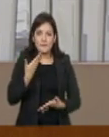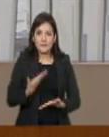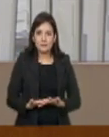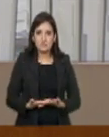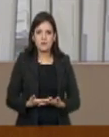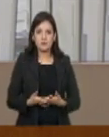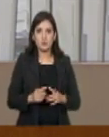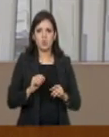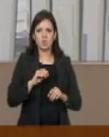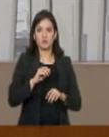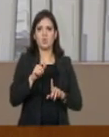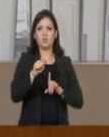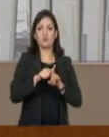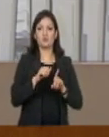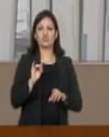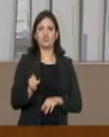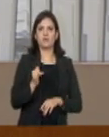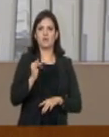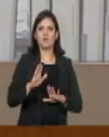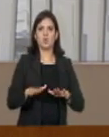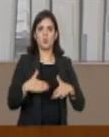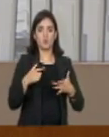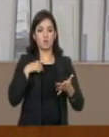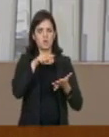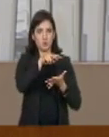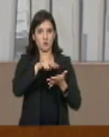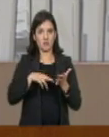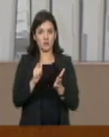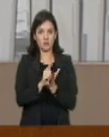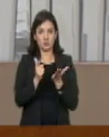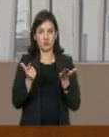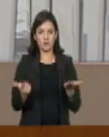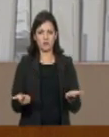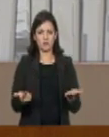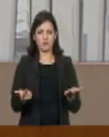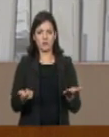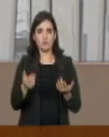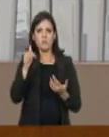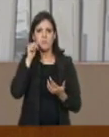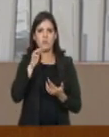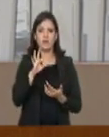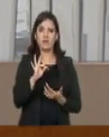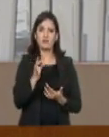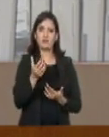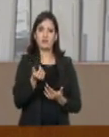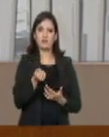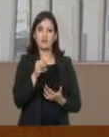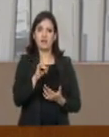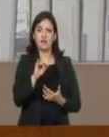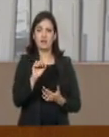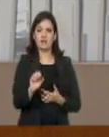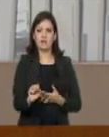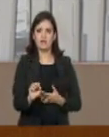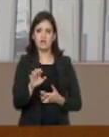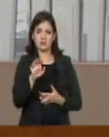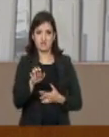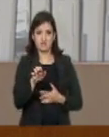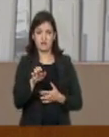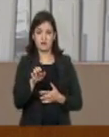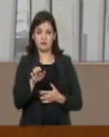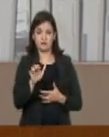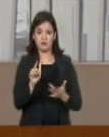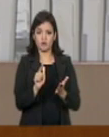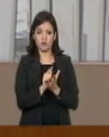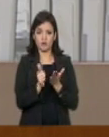em janeiro, quando li uma matéria da jornalista Thaís Paulucci no Caderno Cidades,